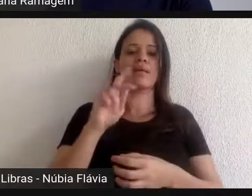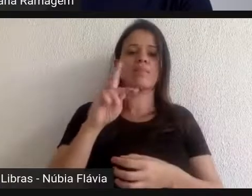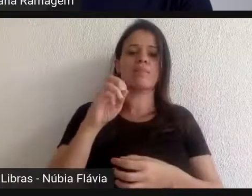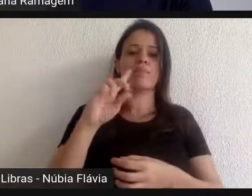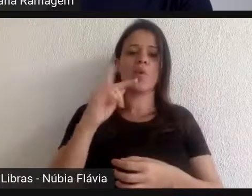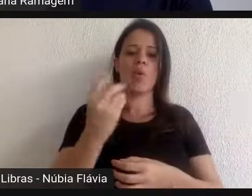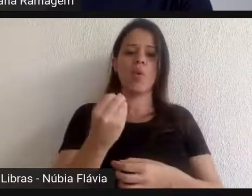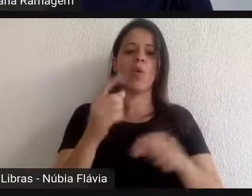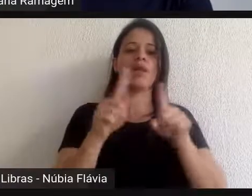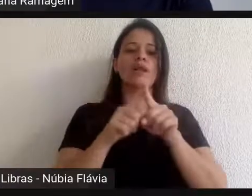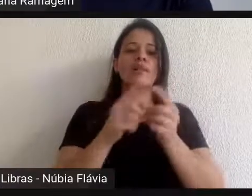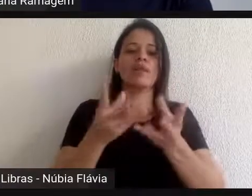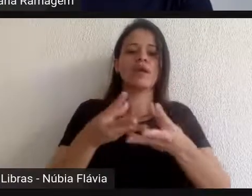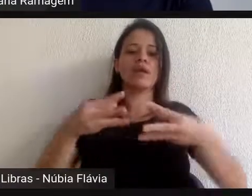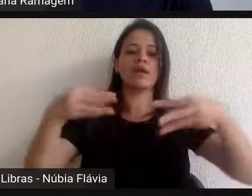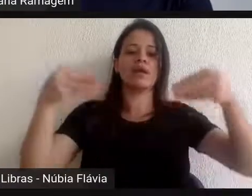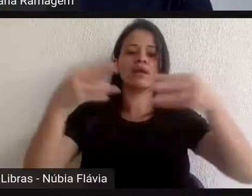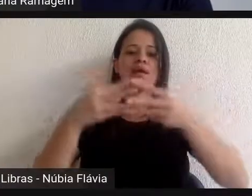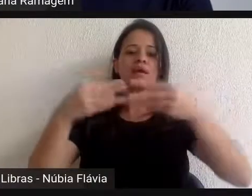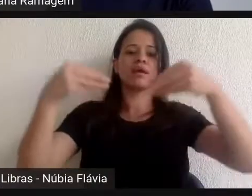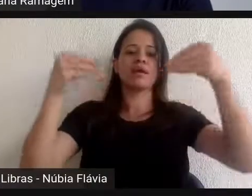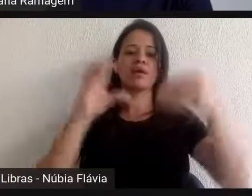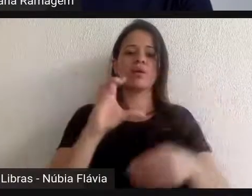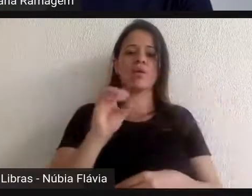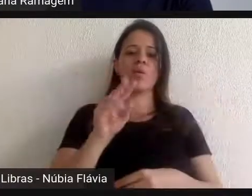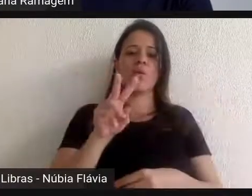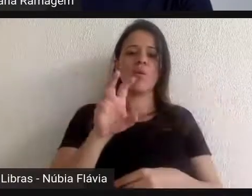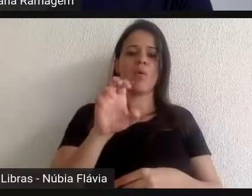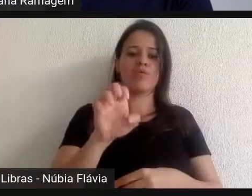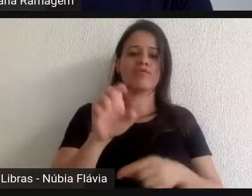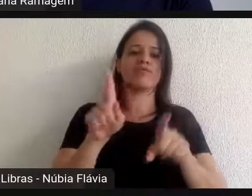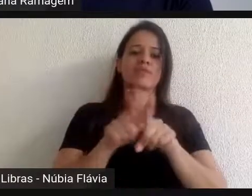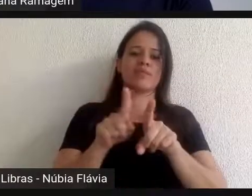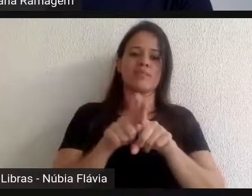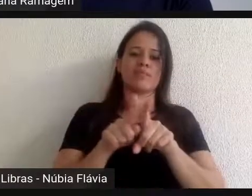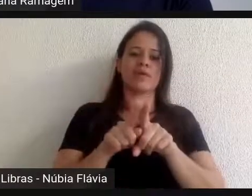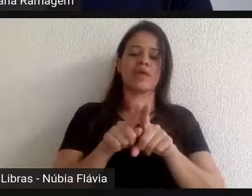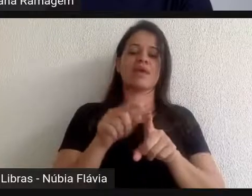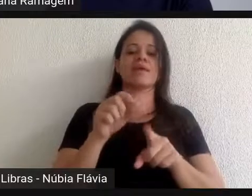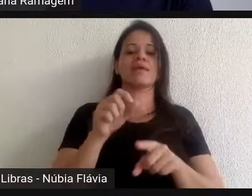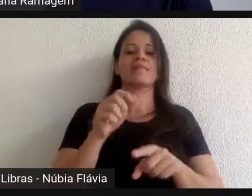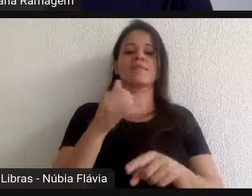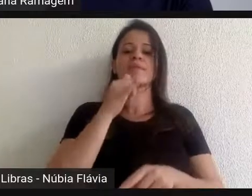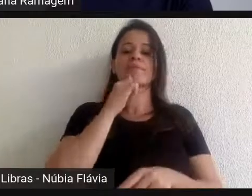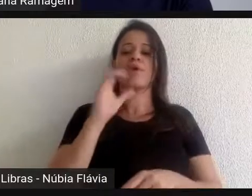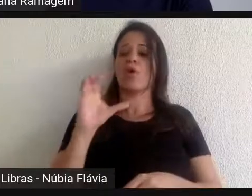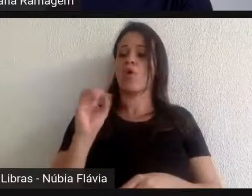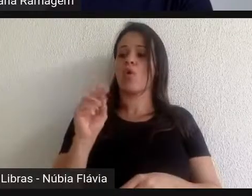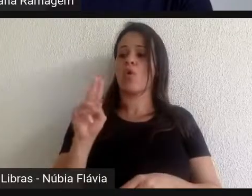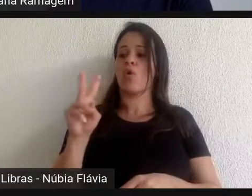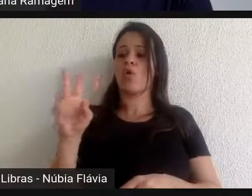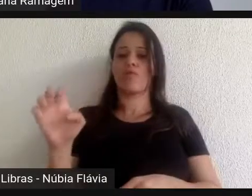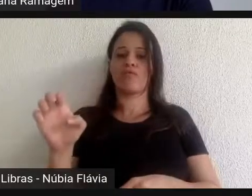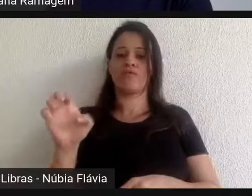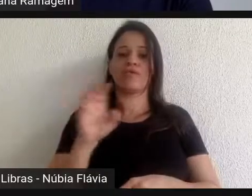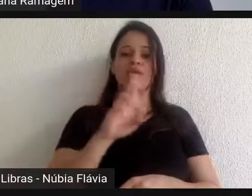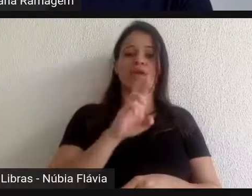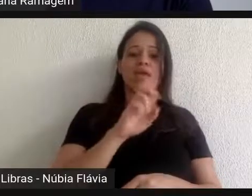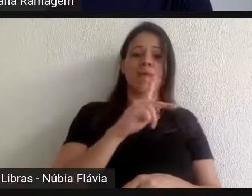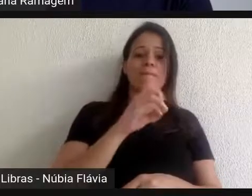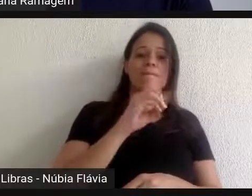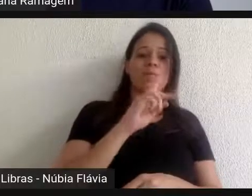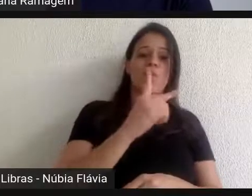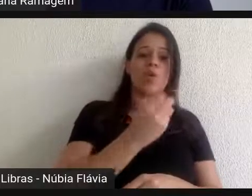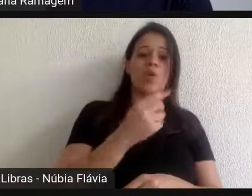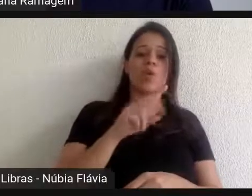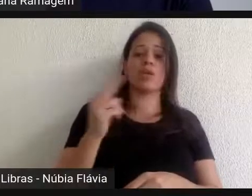por exemplo, não dura muito. Mas se eu vou fazer as minhas compras e eu compro, por exemplo, a couve e o repolho, que dura muito mais tempo,